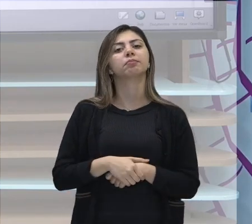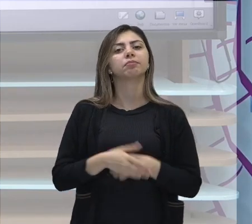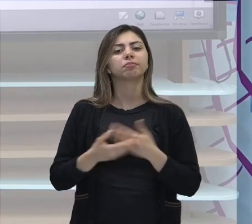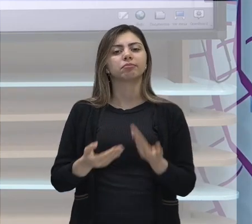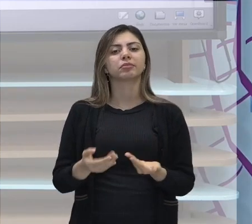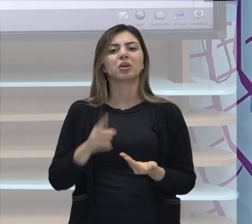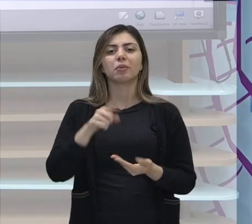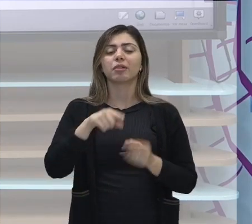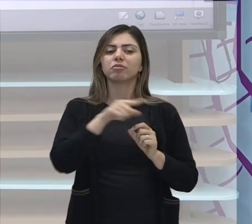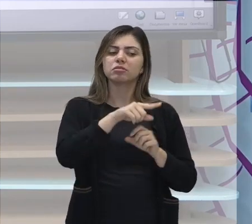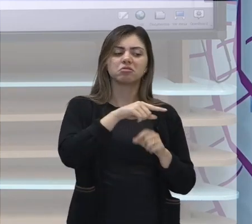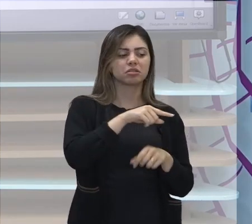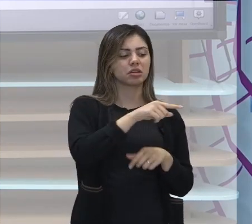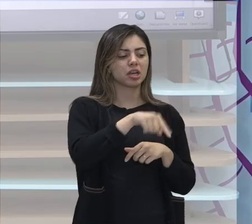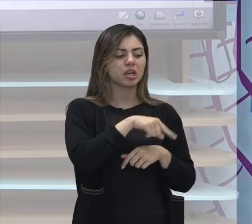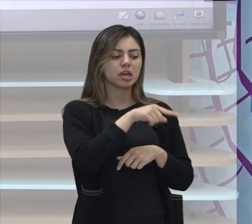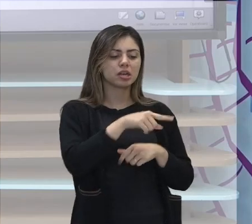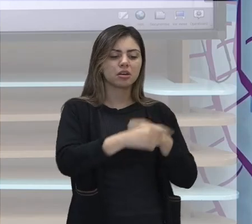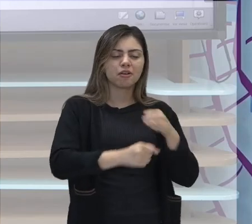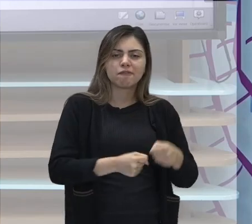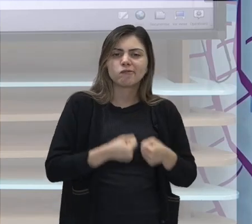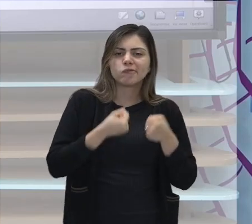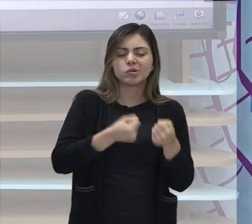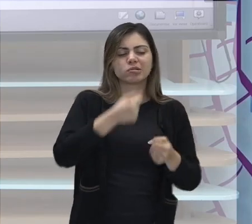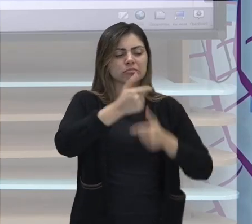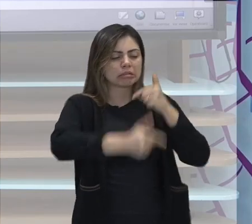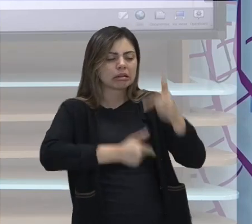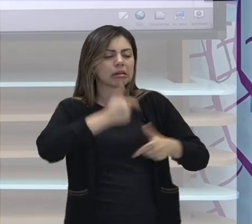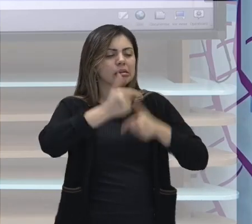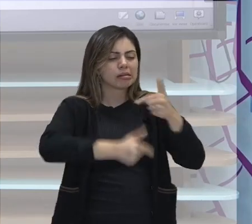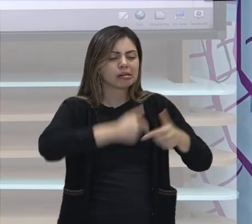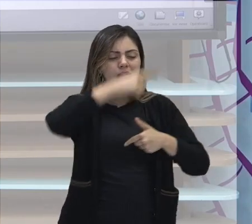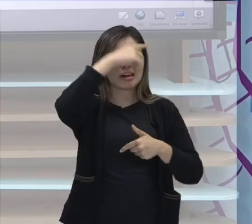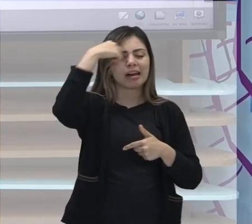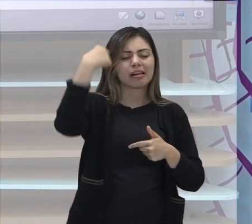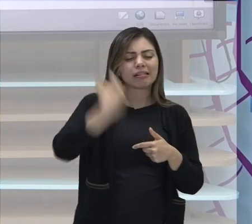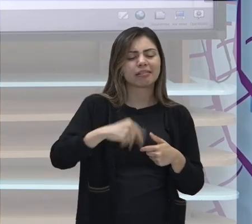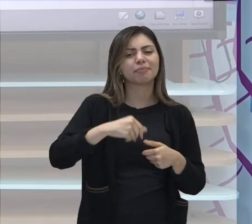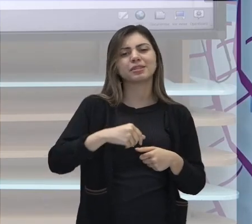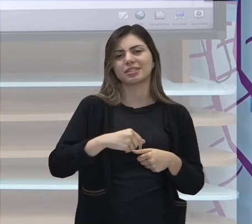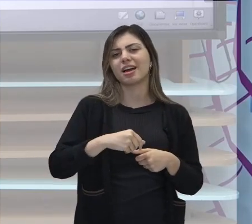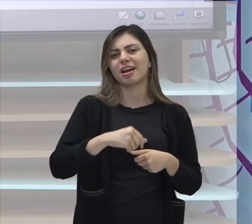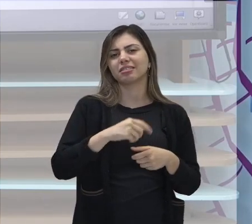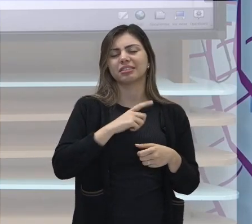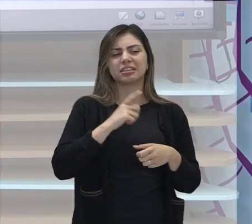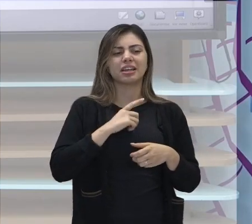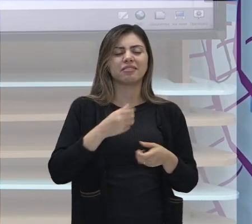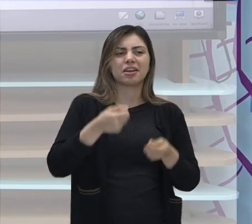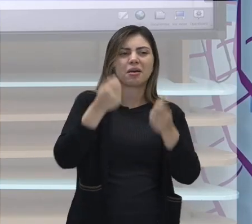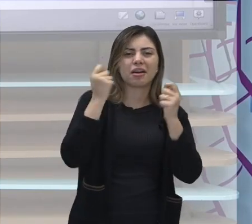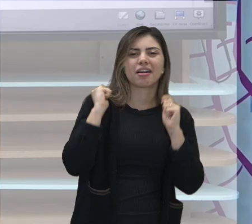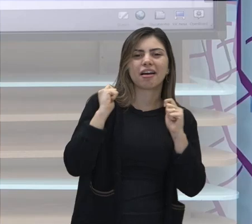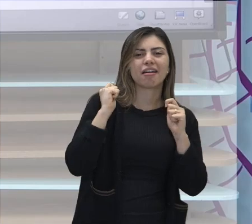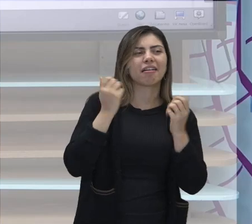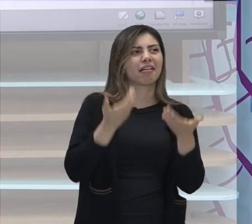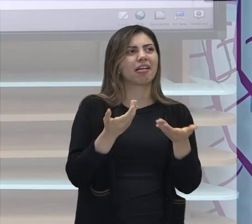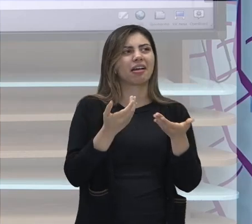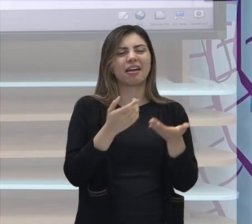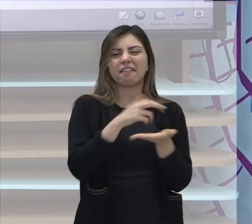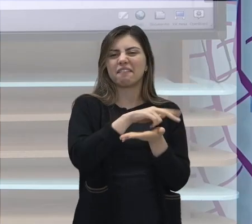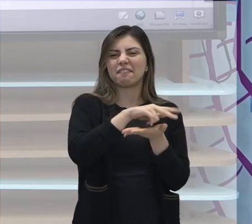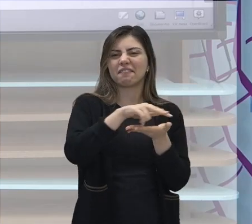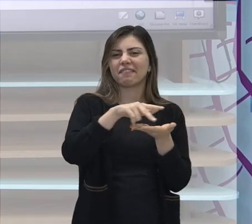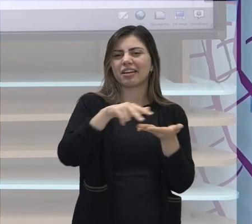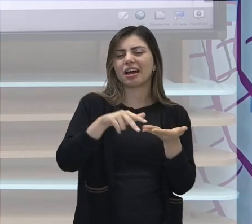tua força, a força do ser humano de trabalho, né? O caminhar, o carregar, né? O